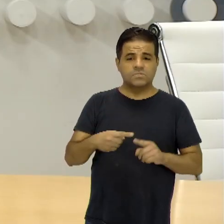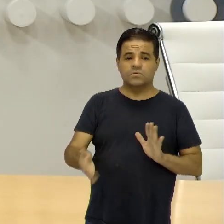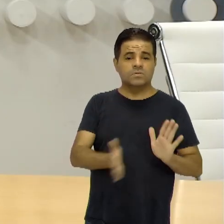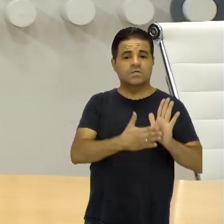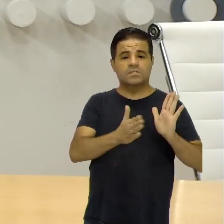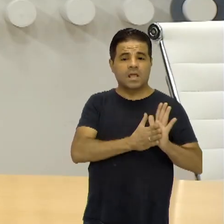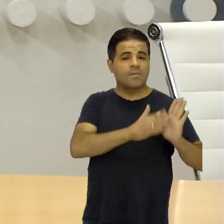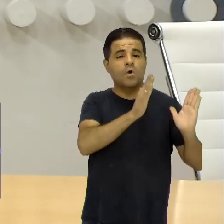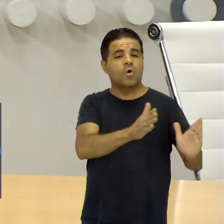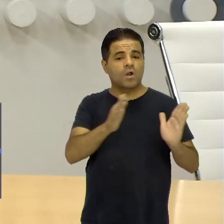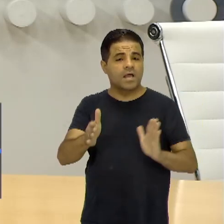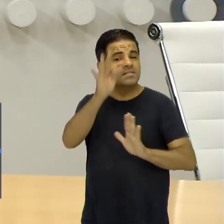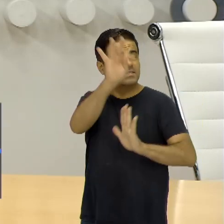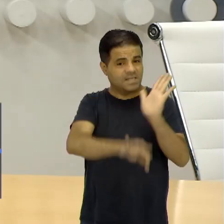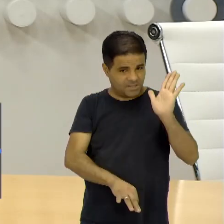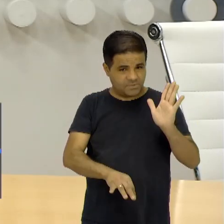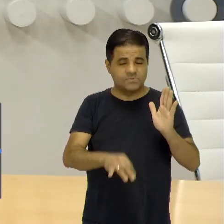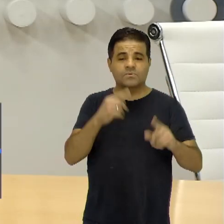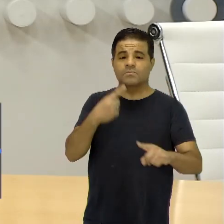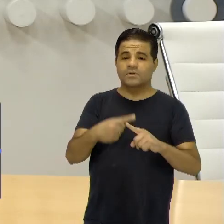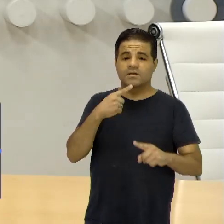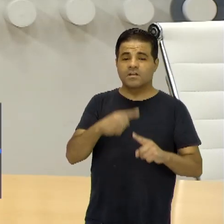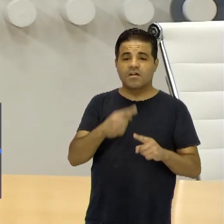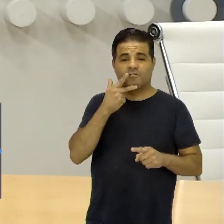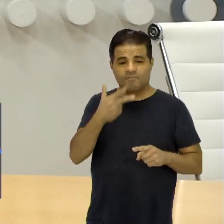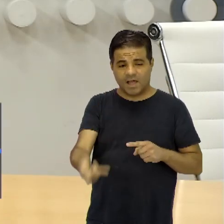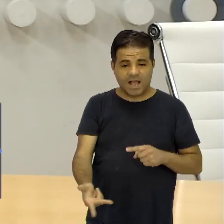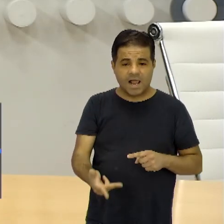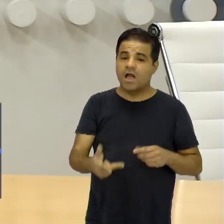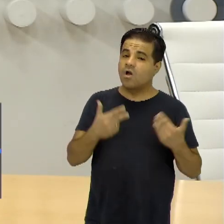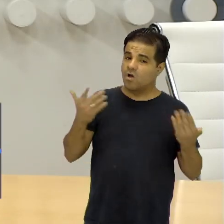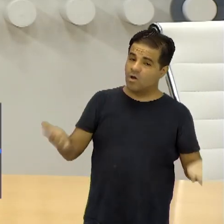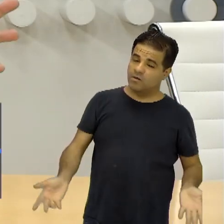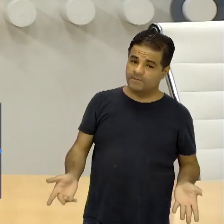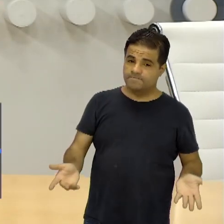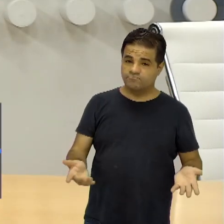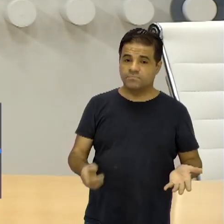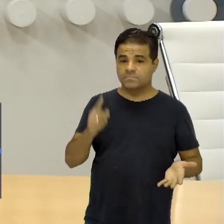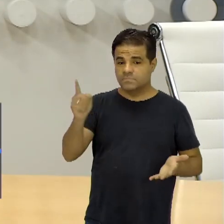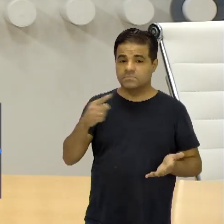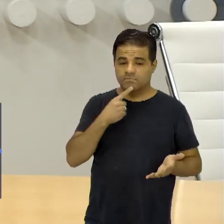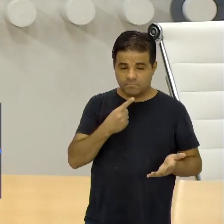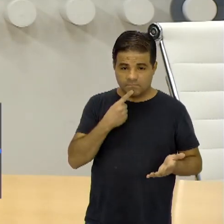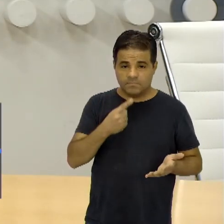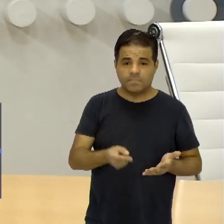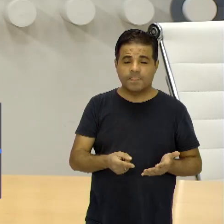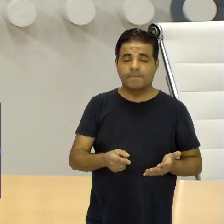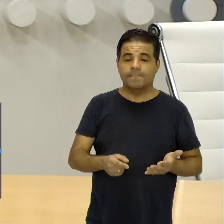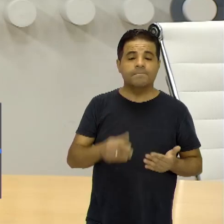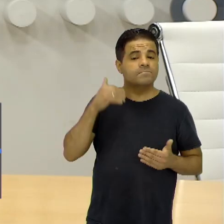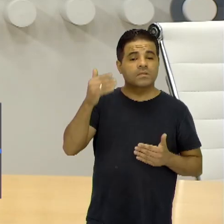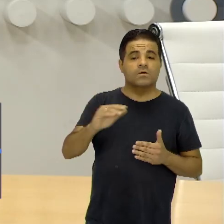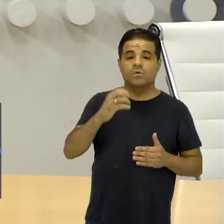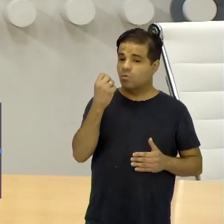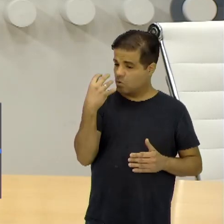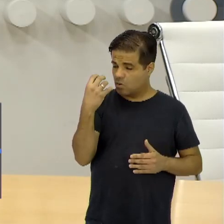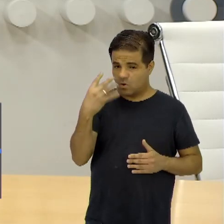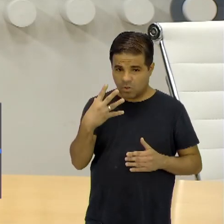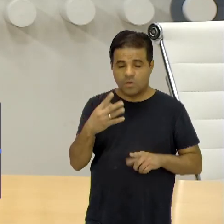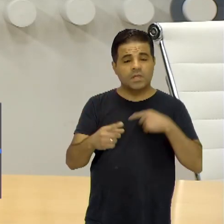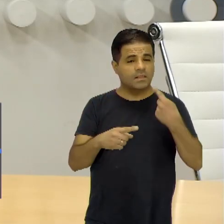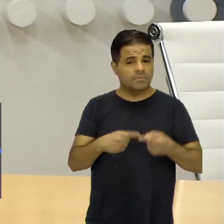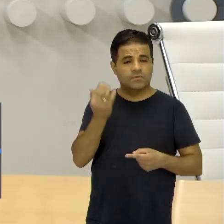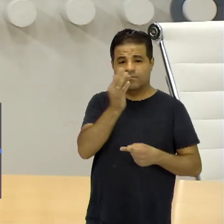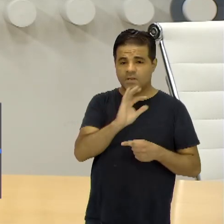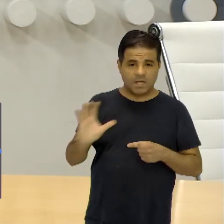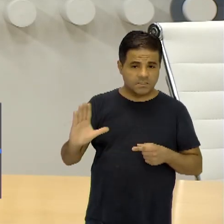estabelece uma organização textual, né? Porque quando a gente fala de, olha, foi o que você falou, né? Ó, Hong Kong, aí a gente vem França,